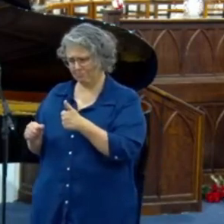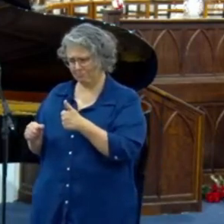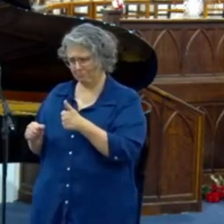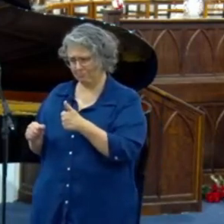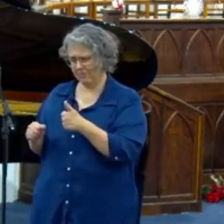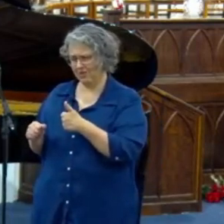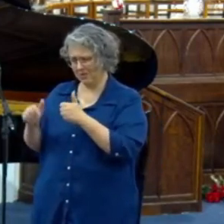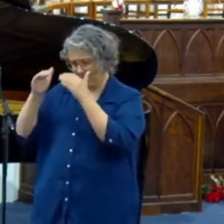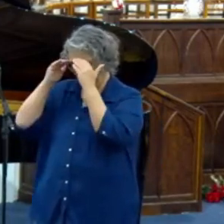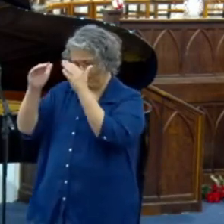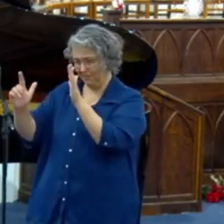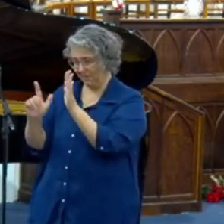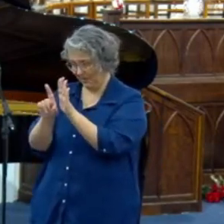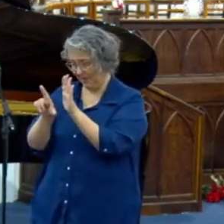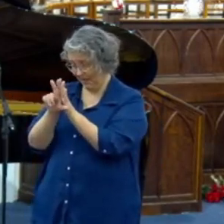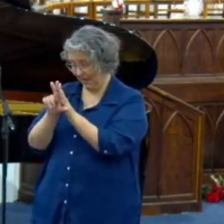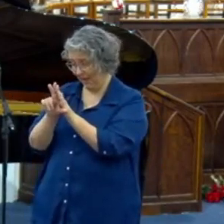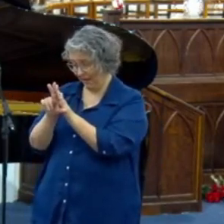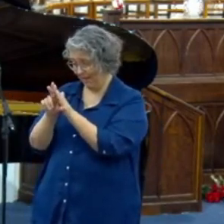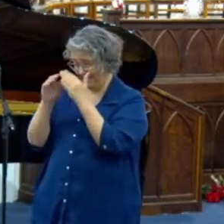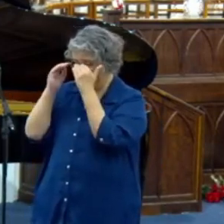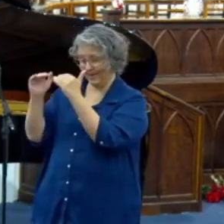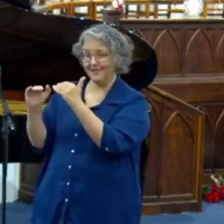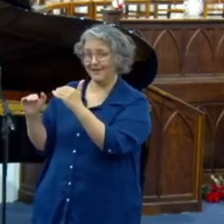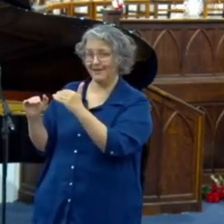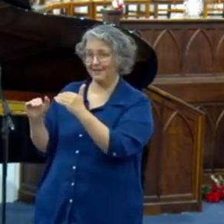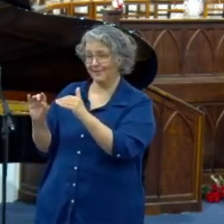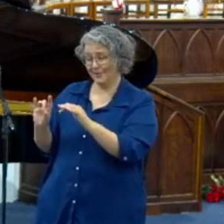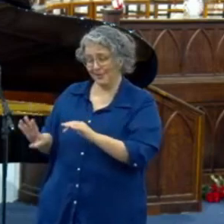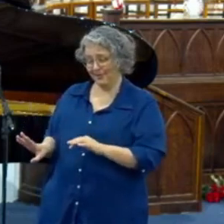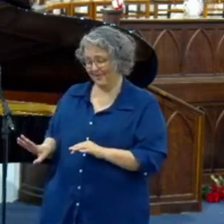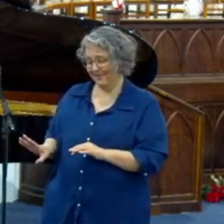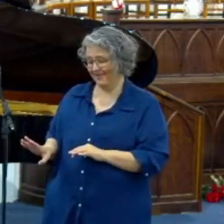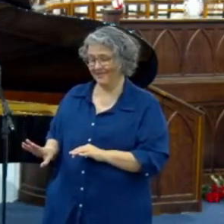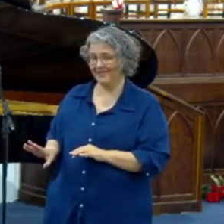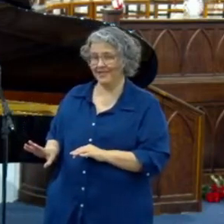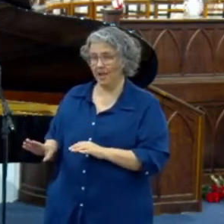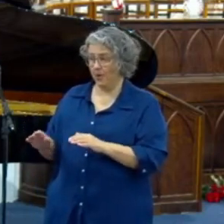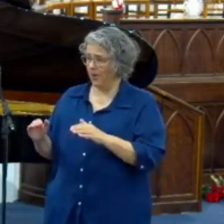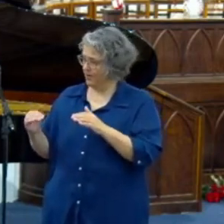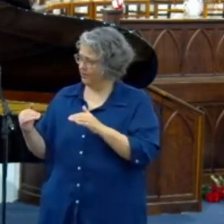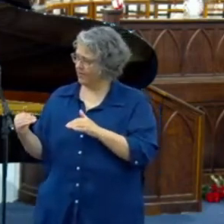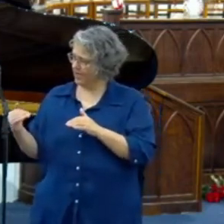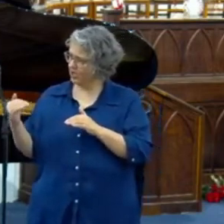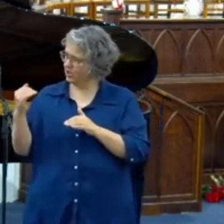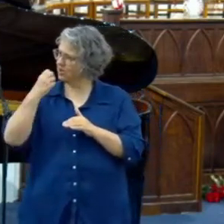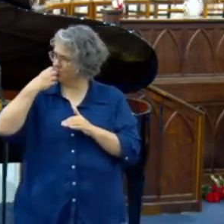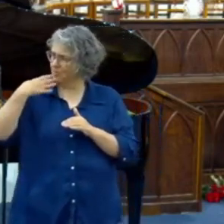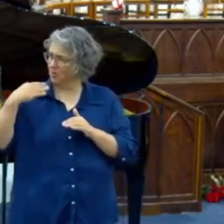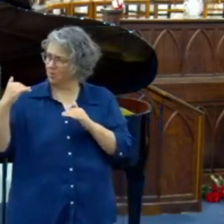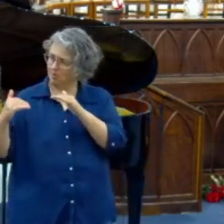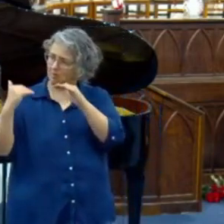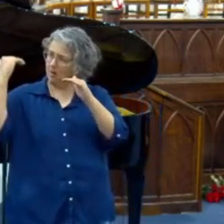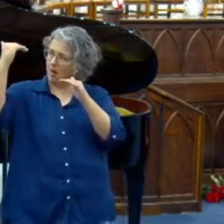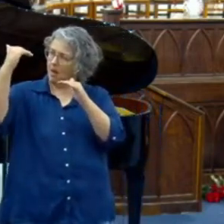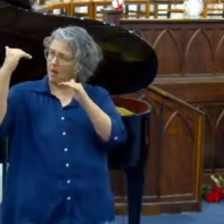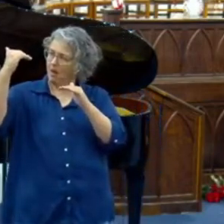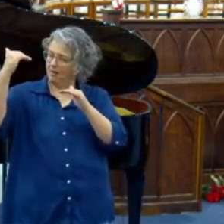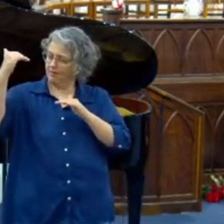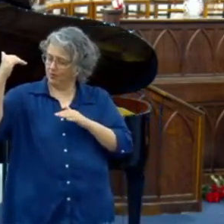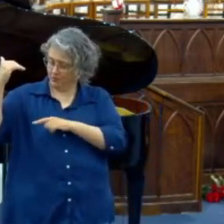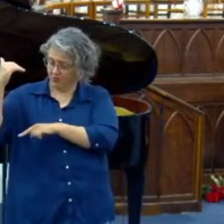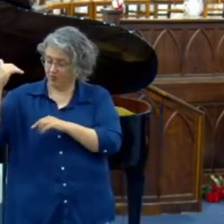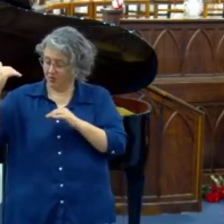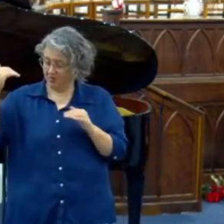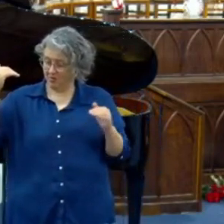cumprir leis. Você acha que o teu padrão de bondade alcança então o coração de Deus e Deus se compadece